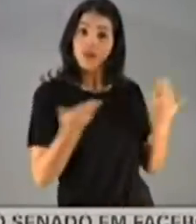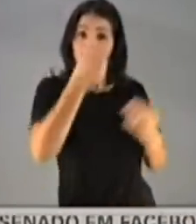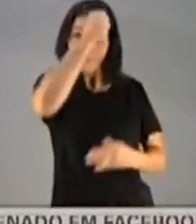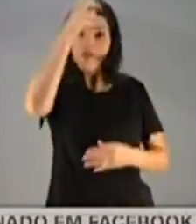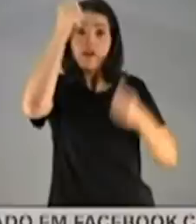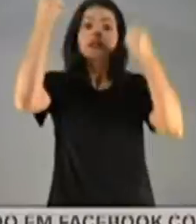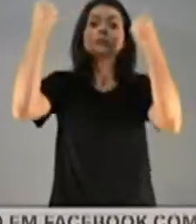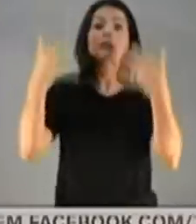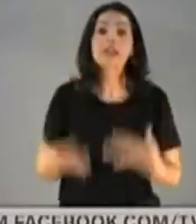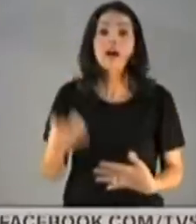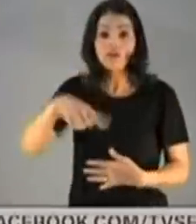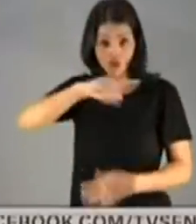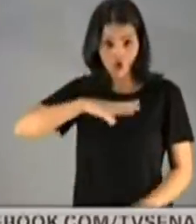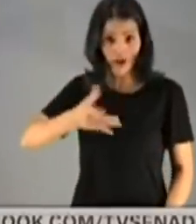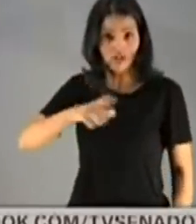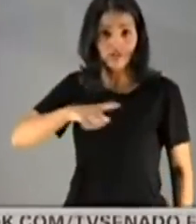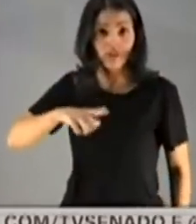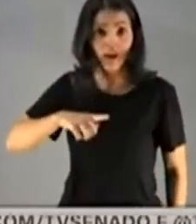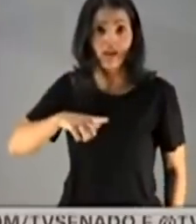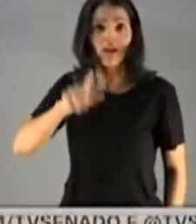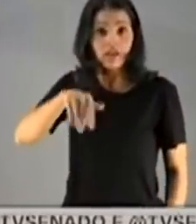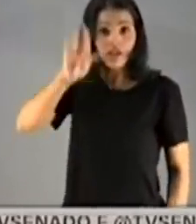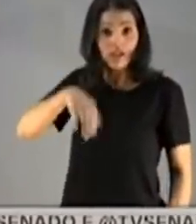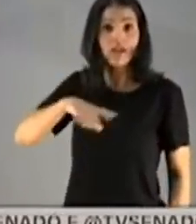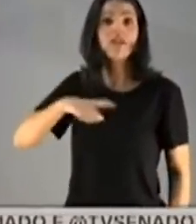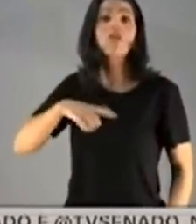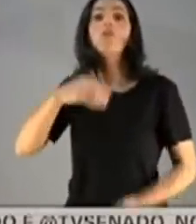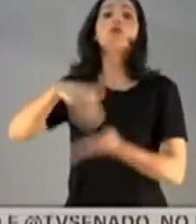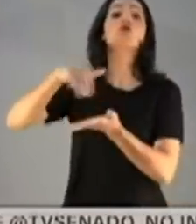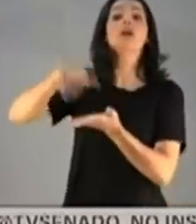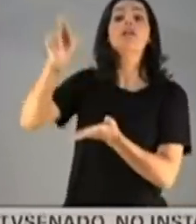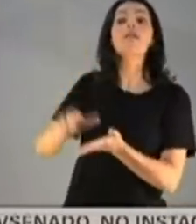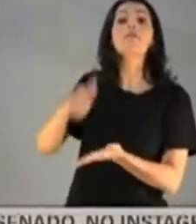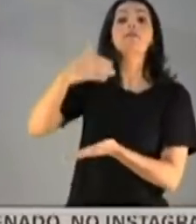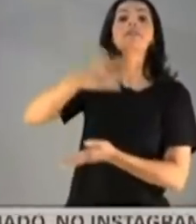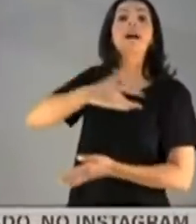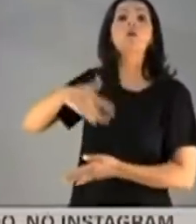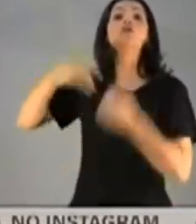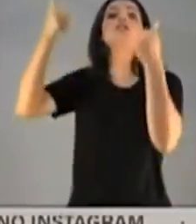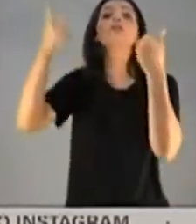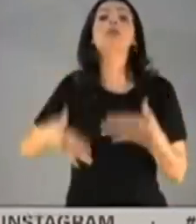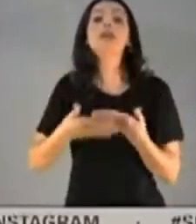explicar, deixa o secretário explicar. Quem tem coragem, bota o secretário explicar. Não faça isso.